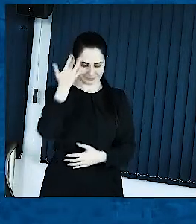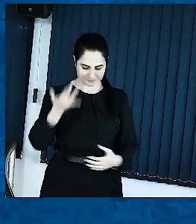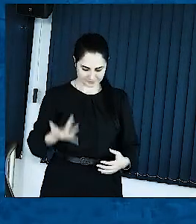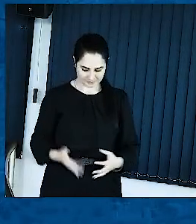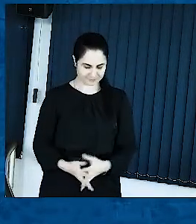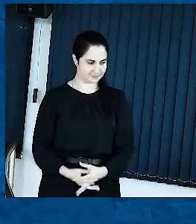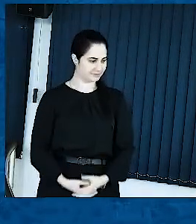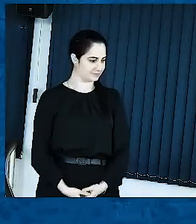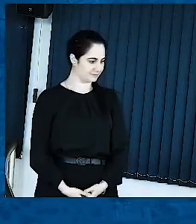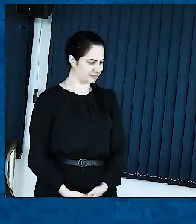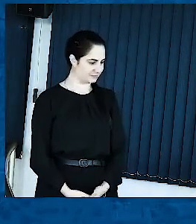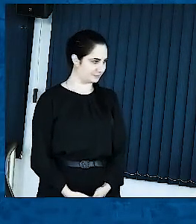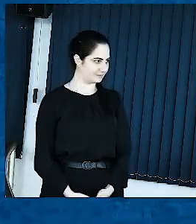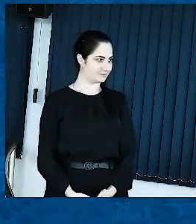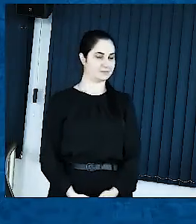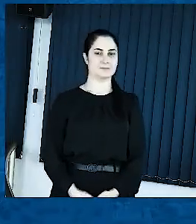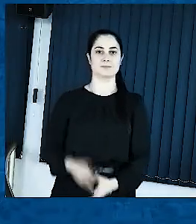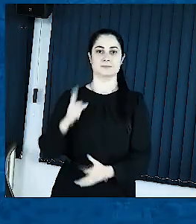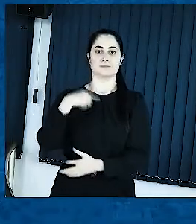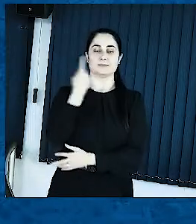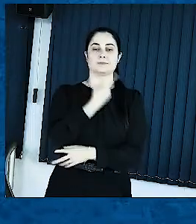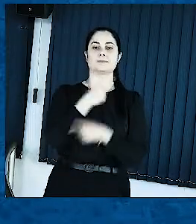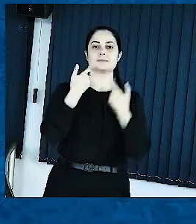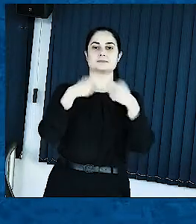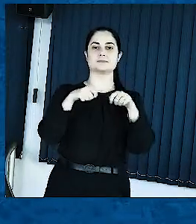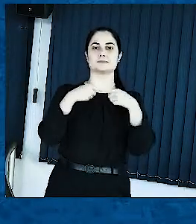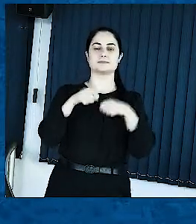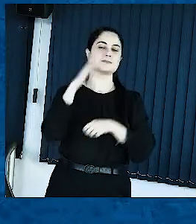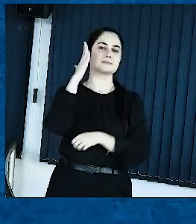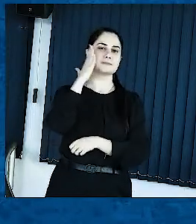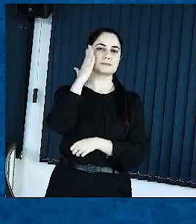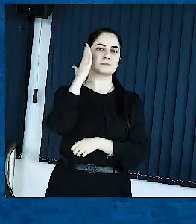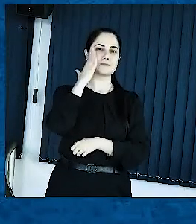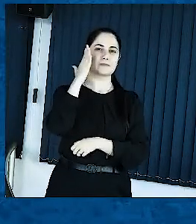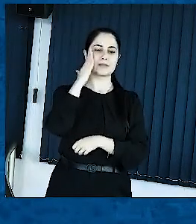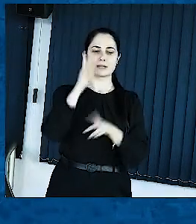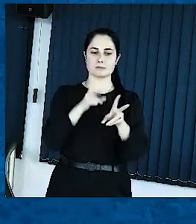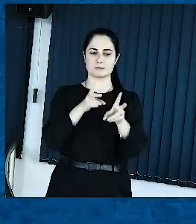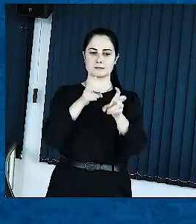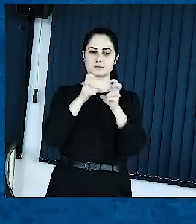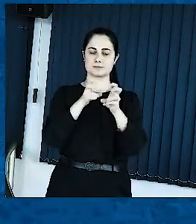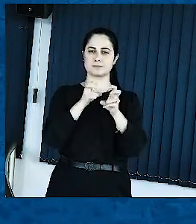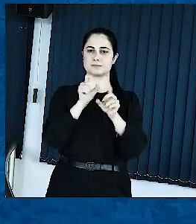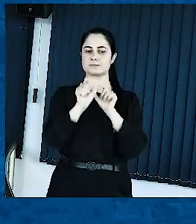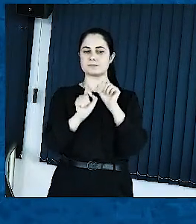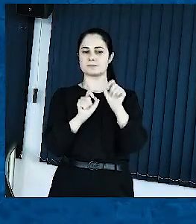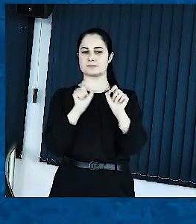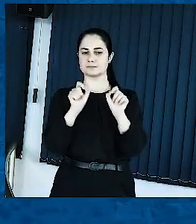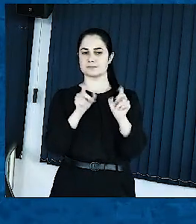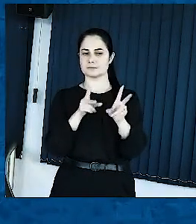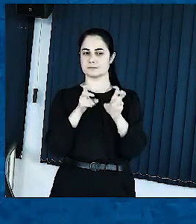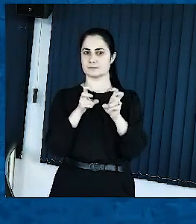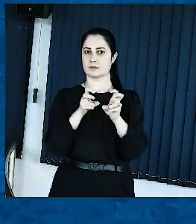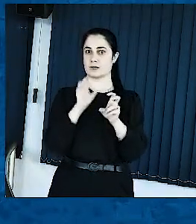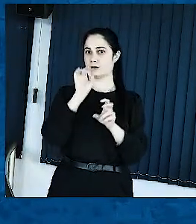Tá jóia. A gente precisa saber identificar alguns sinais. Não só de autismo,